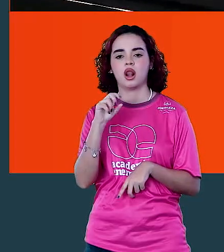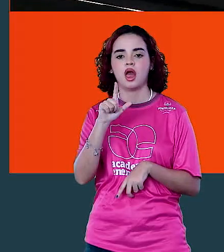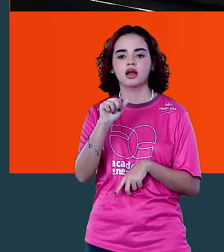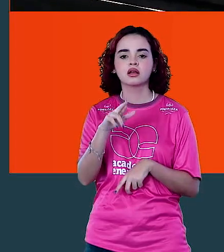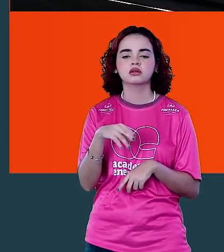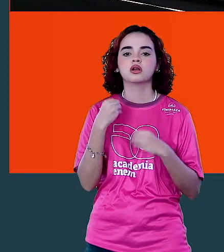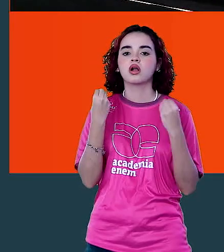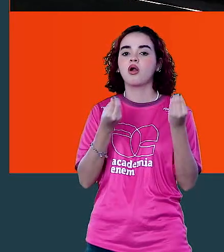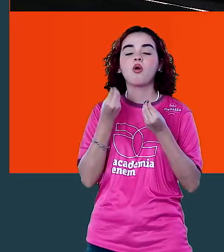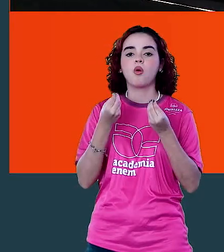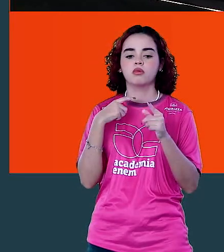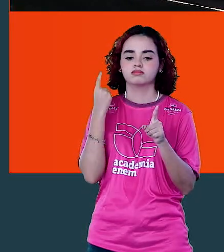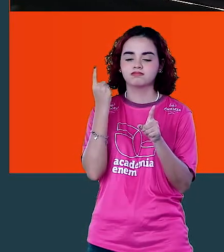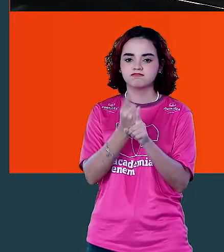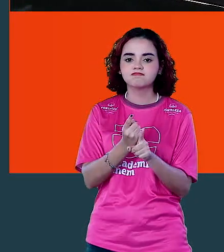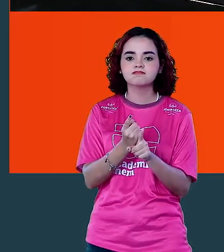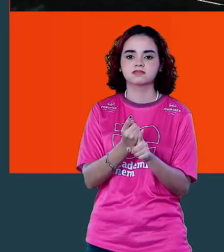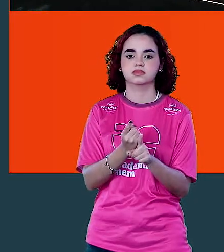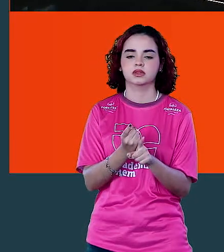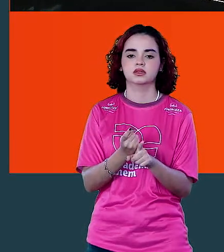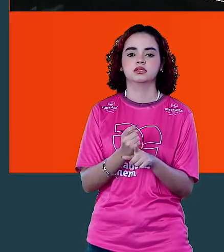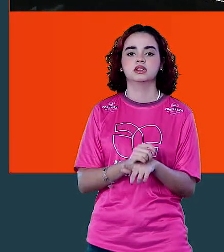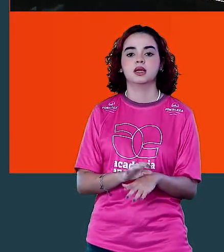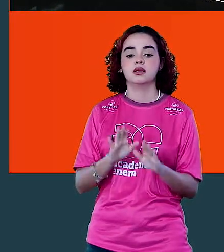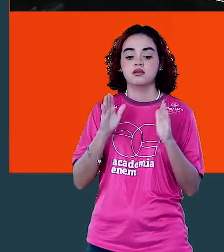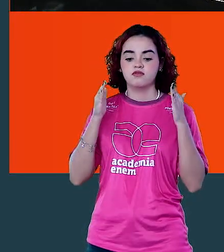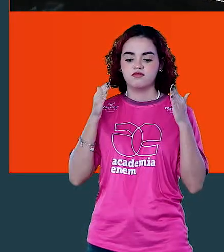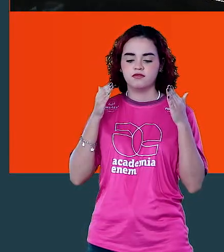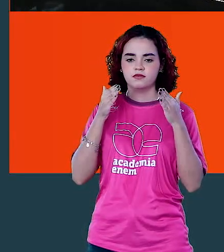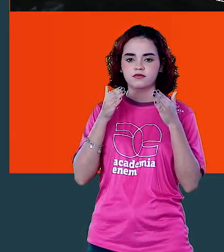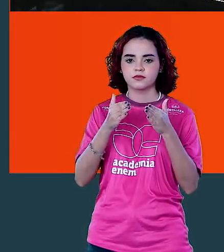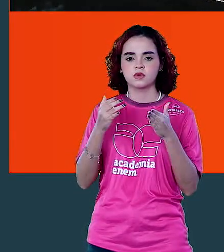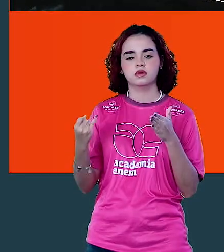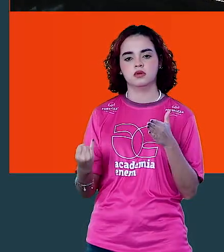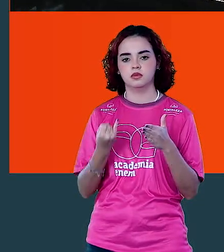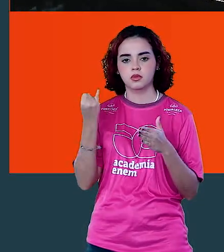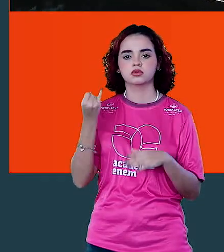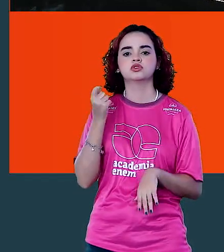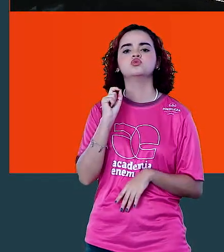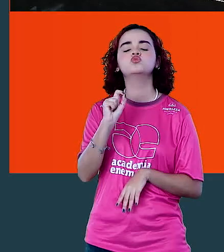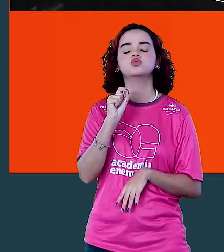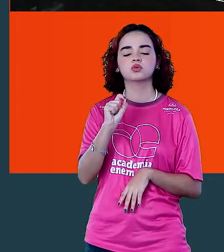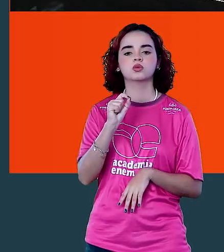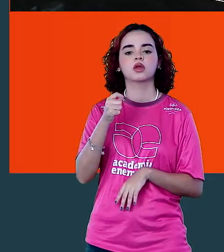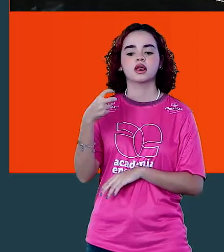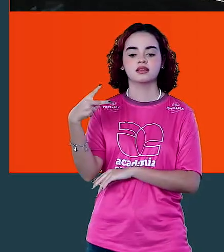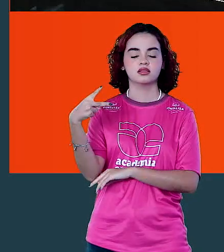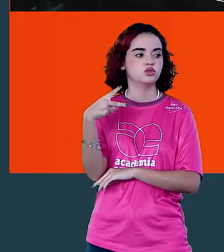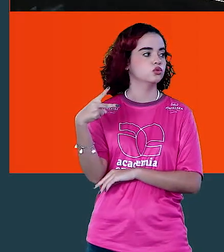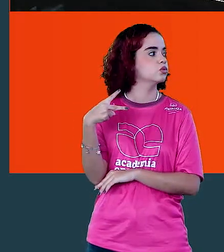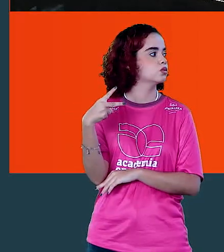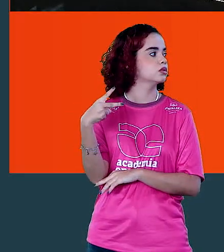saber? Foca no que é principal. O que é o principal para a gente? Essas